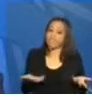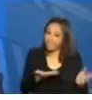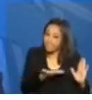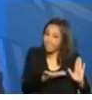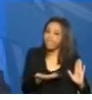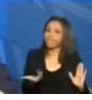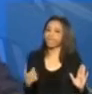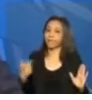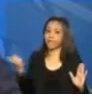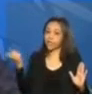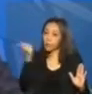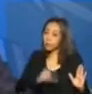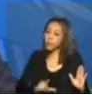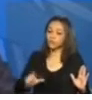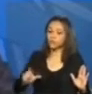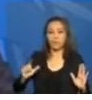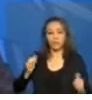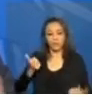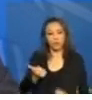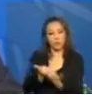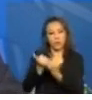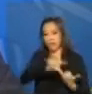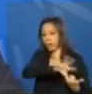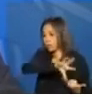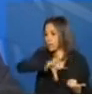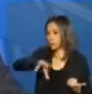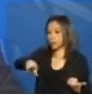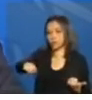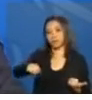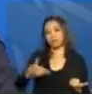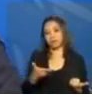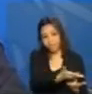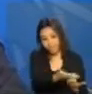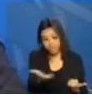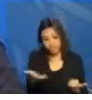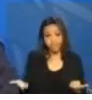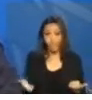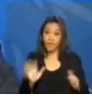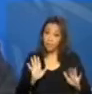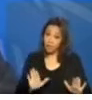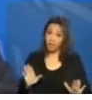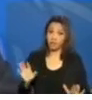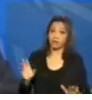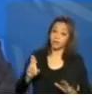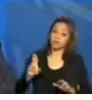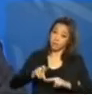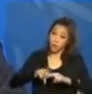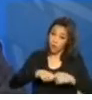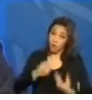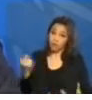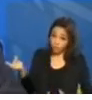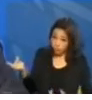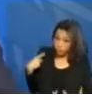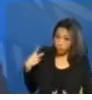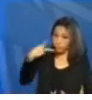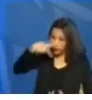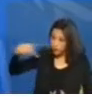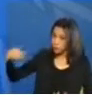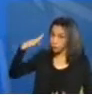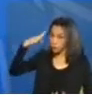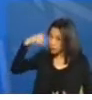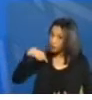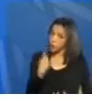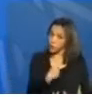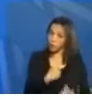de todas as questões que estão contidas na lei, mas nós estamos, por determinação do presidente Bolsonaro, cumprindo. E